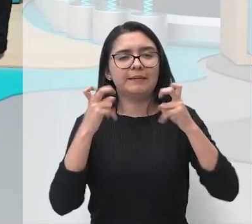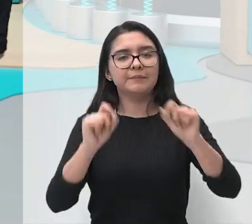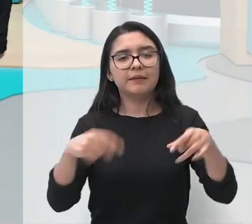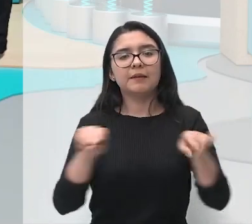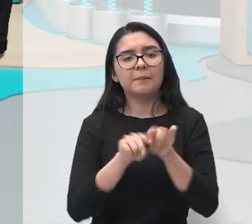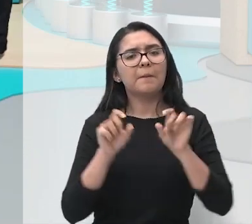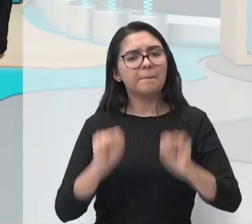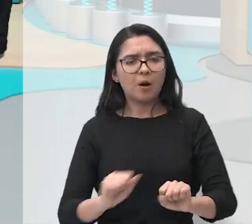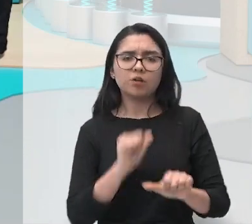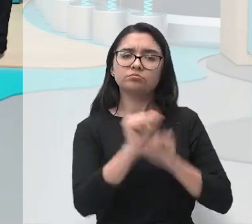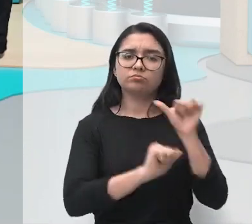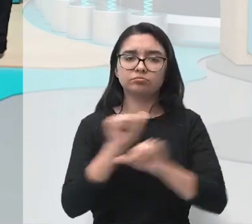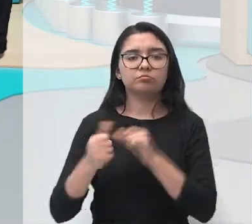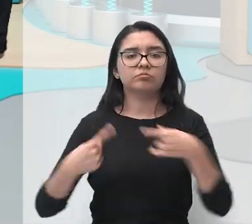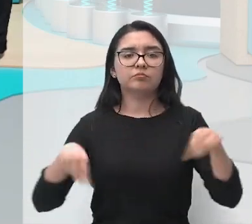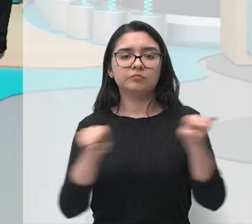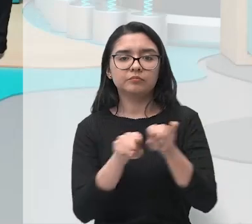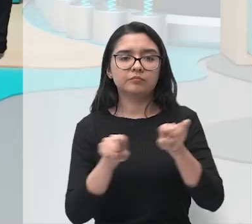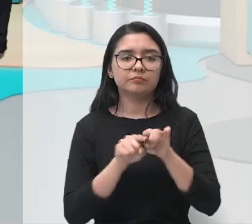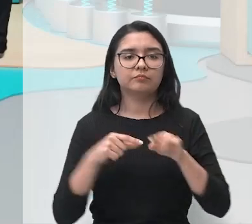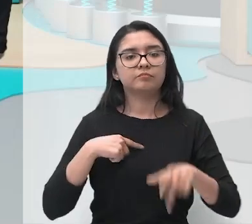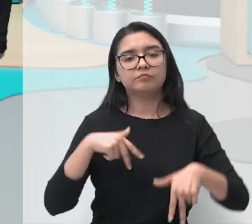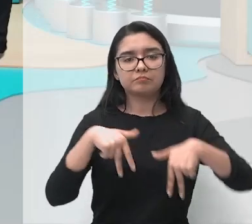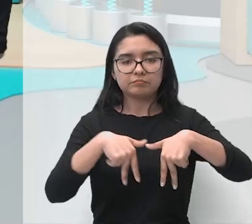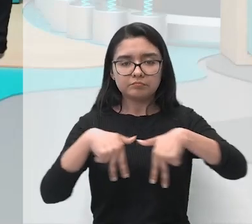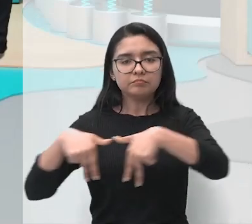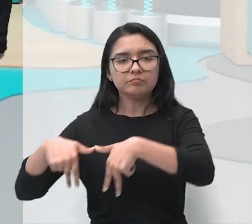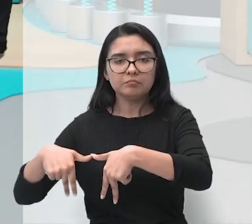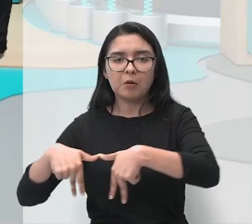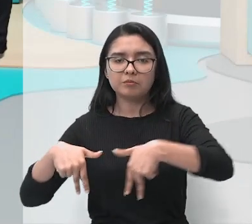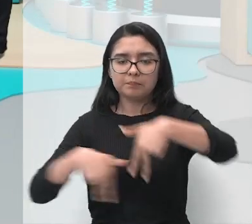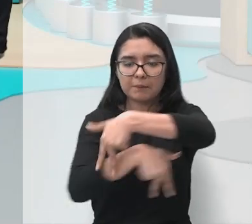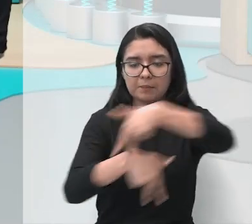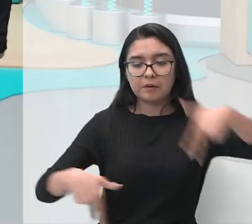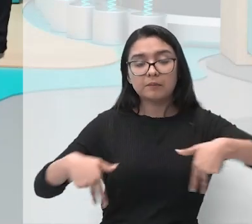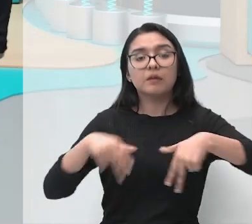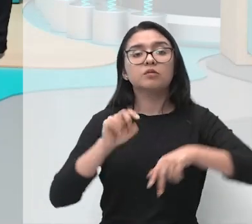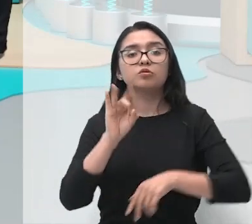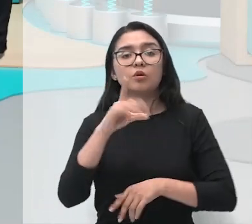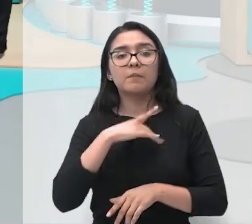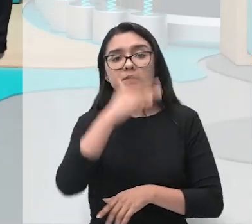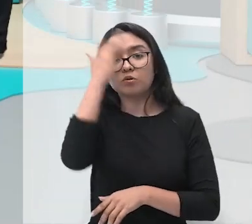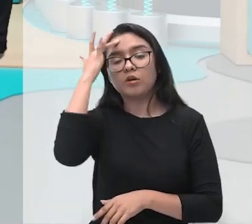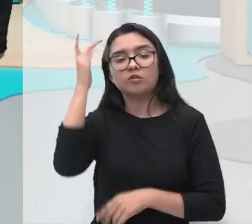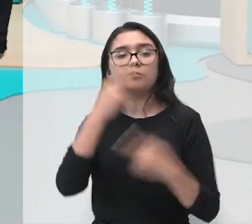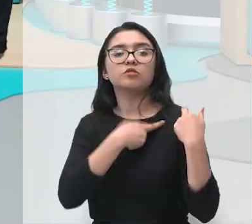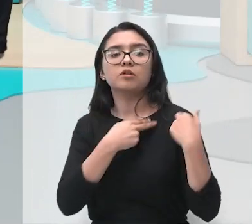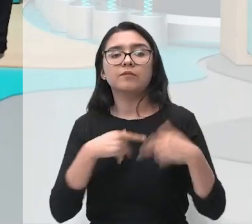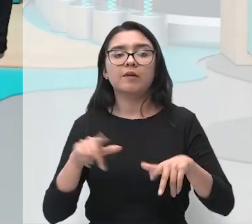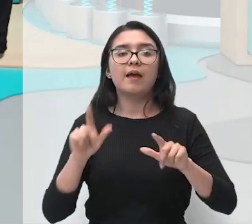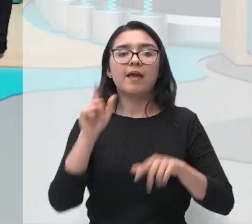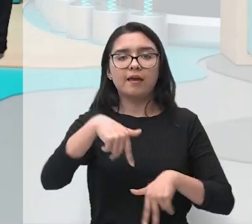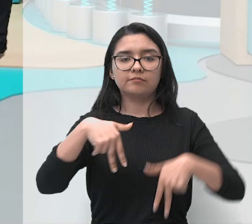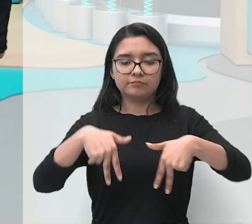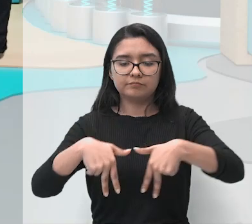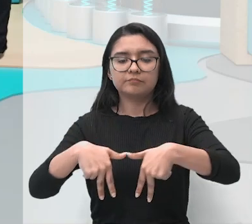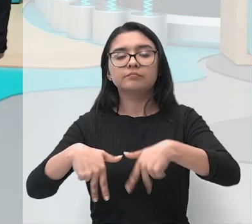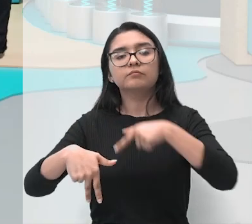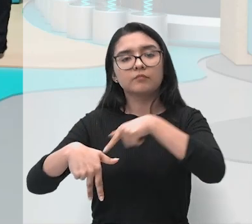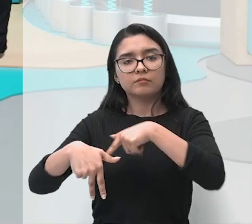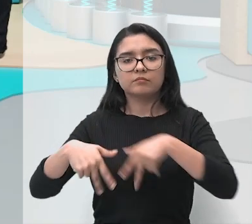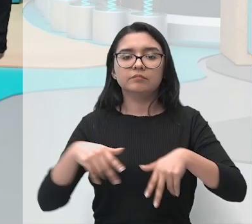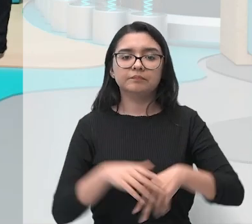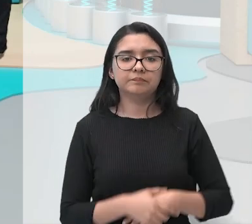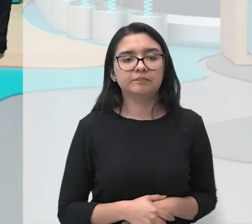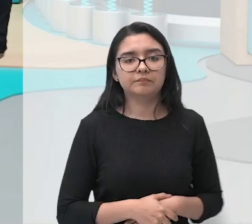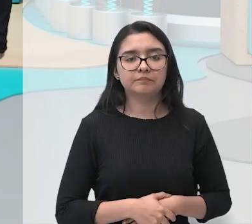podem, sim, alternar aí as posições nessa corrente, porque só quem pega são as pessoas da ponta. A galera que